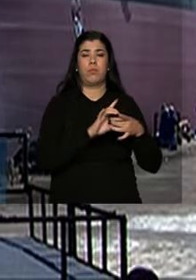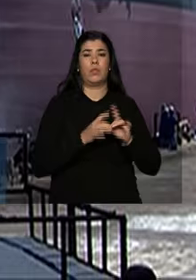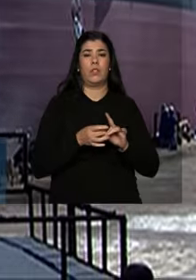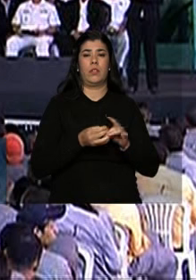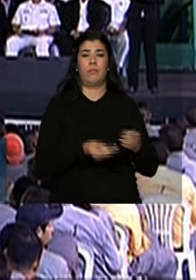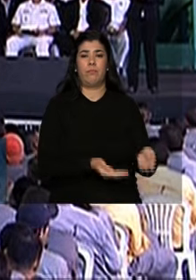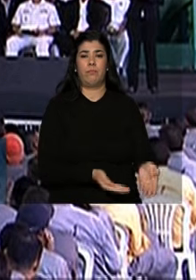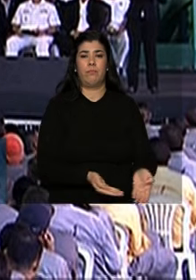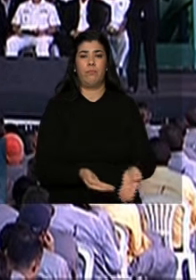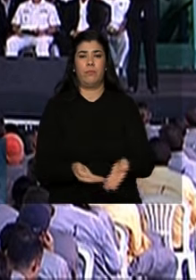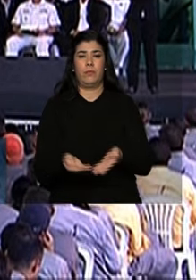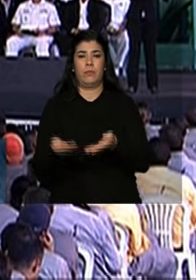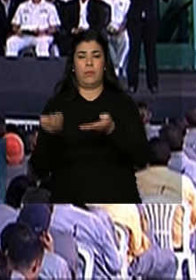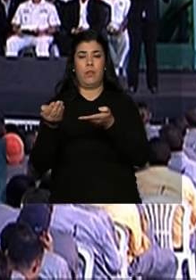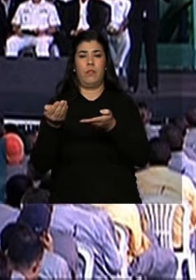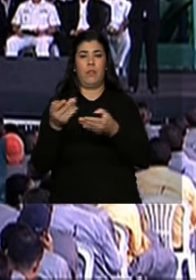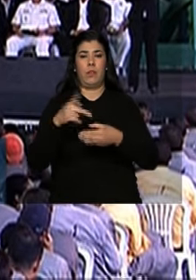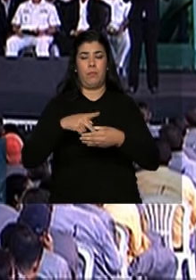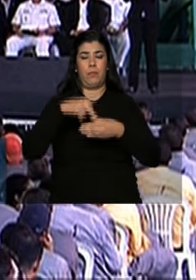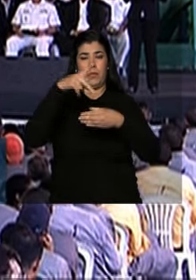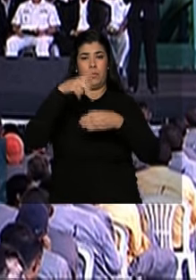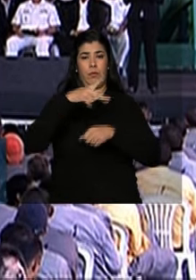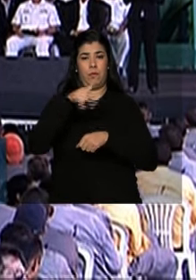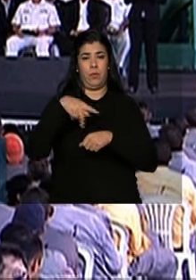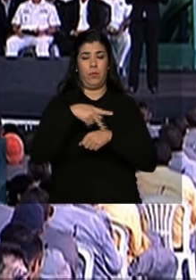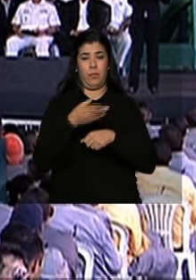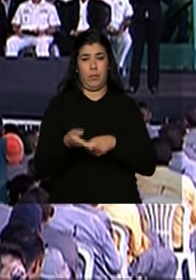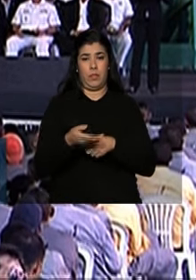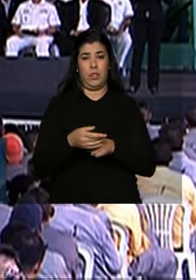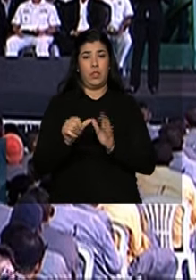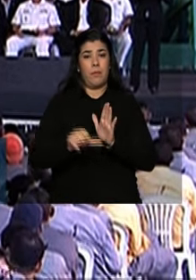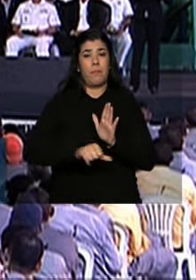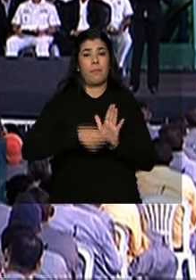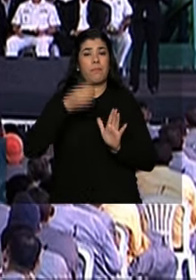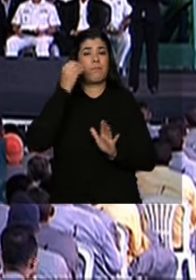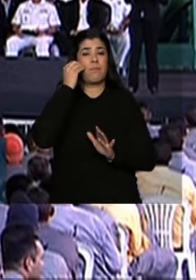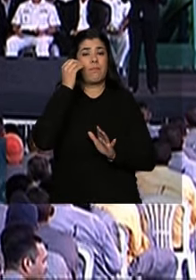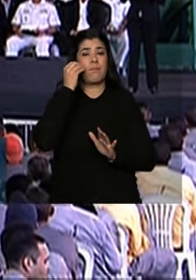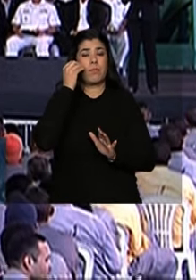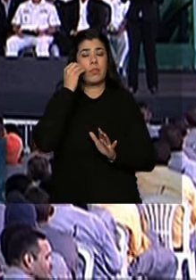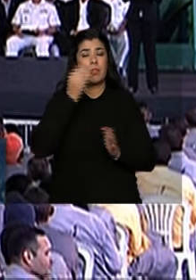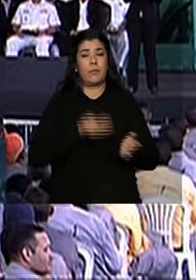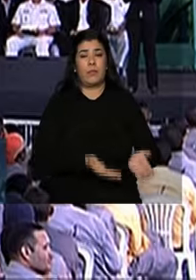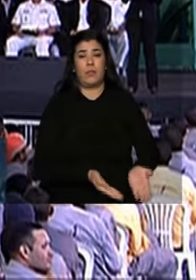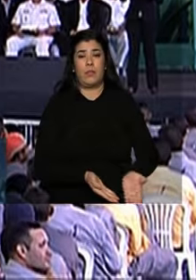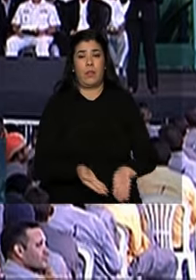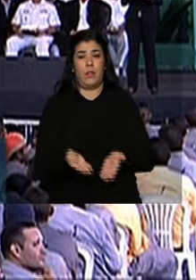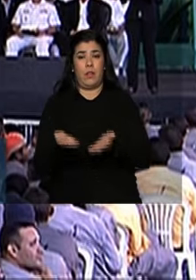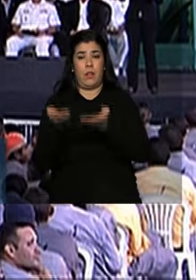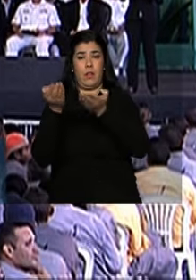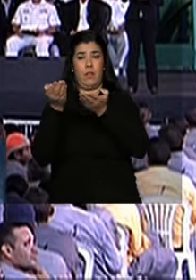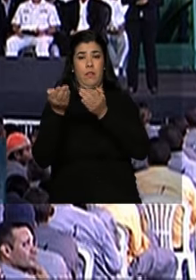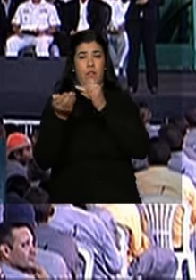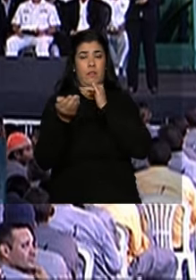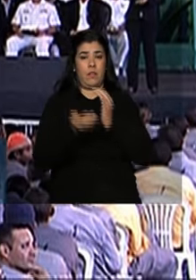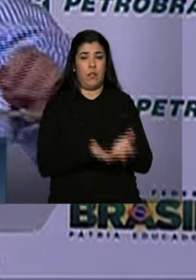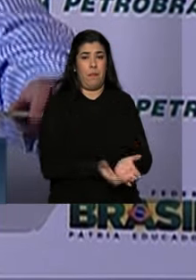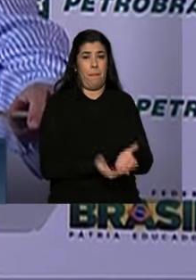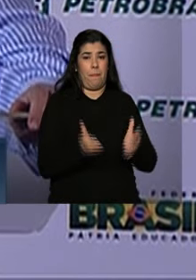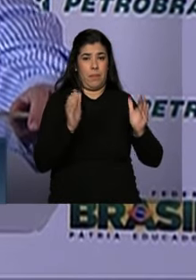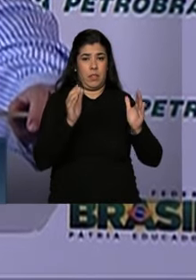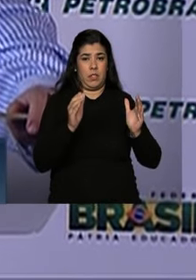país. Em sua primeira fase de funcionamento, os navios serão usados para levar o óleo extraído da bacia de